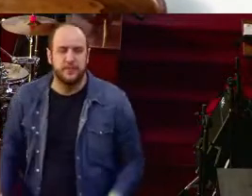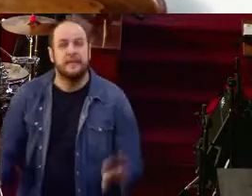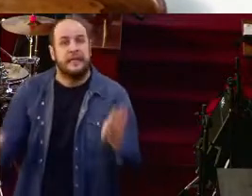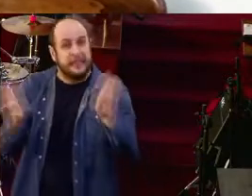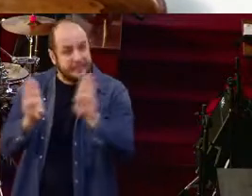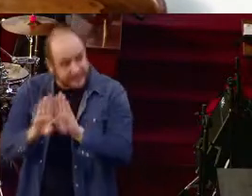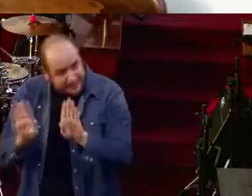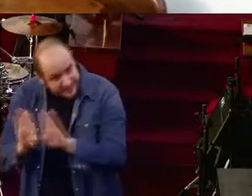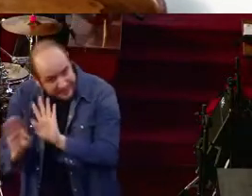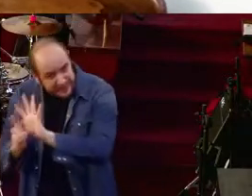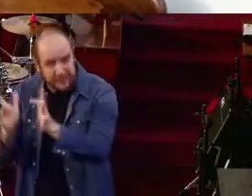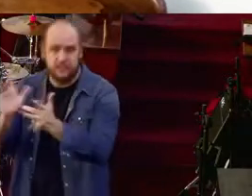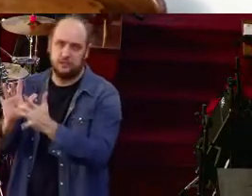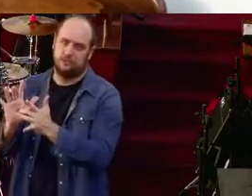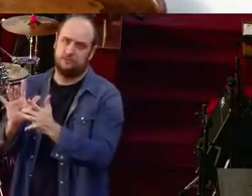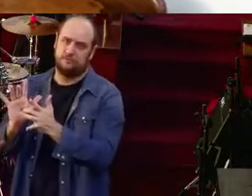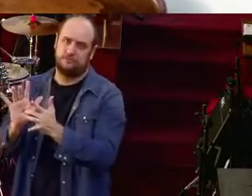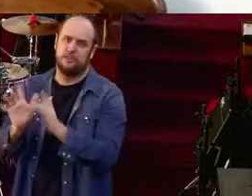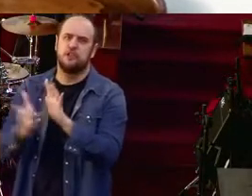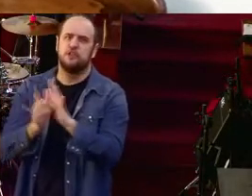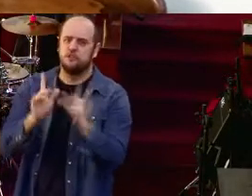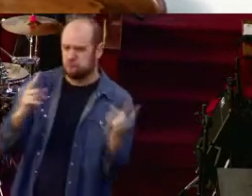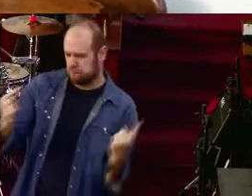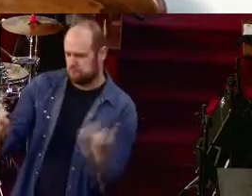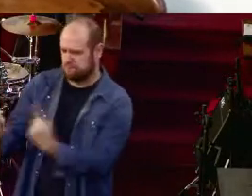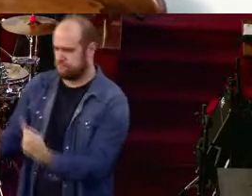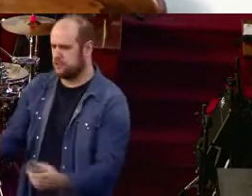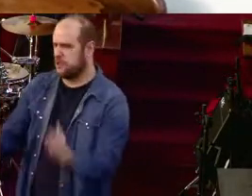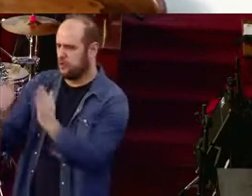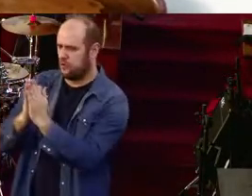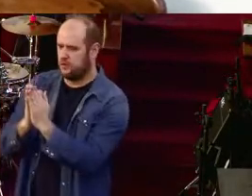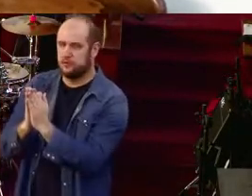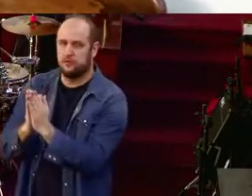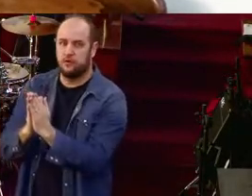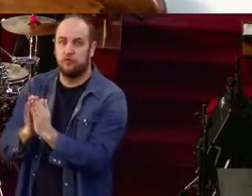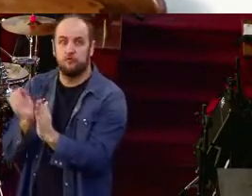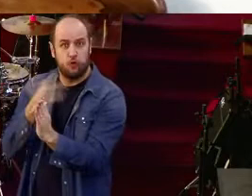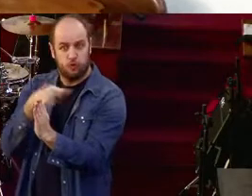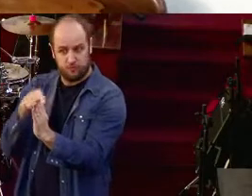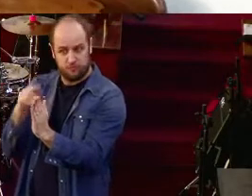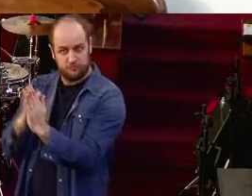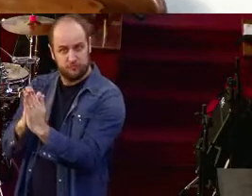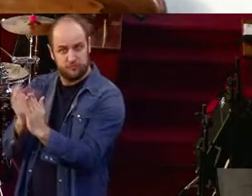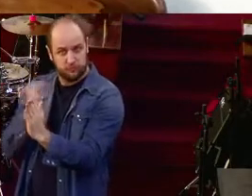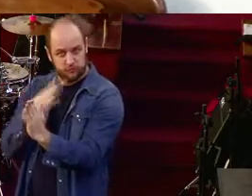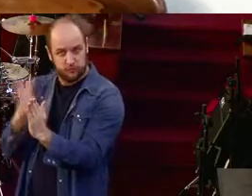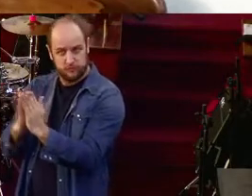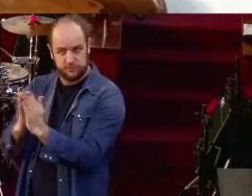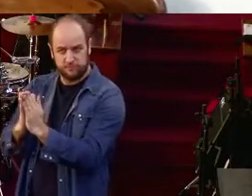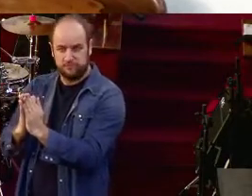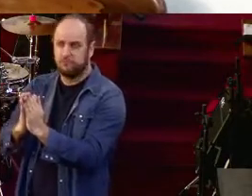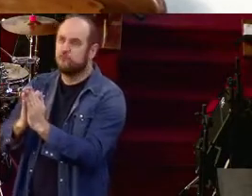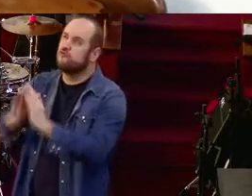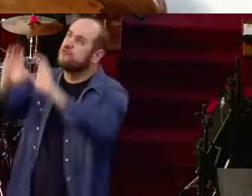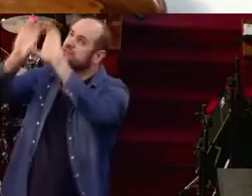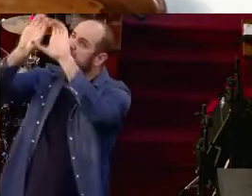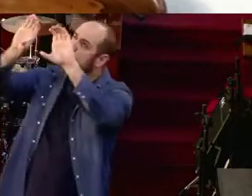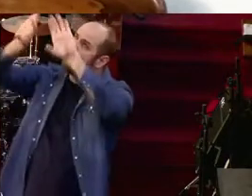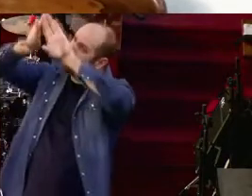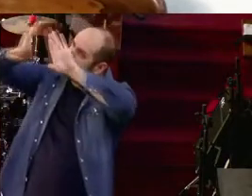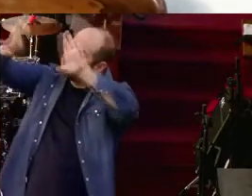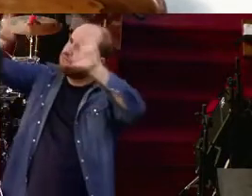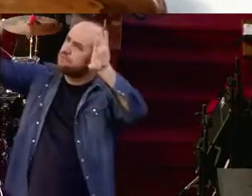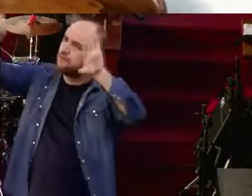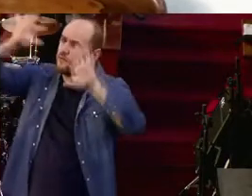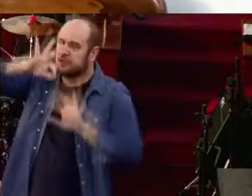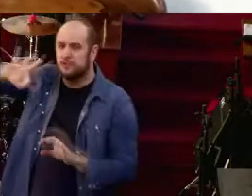Jesus. E estando ele a orar, novo detalhe, o céu se abriu. E o